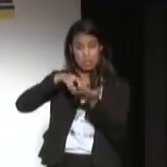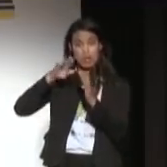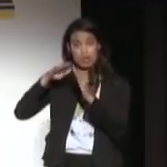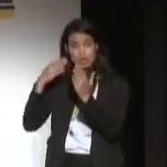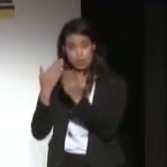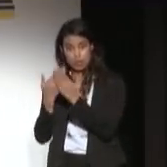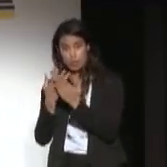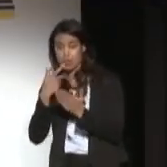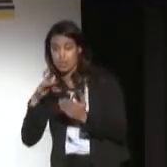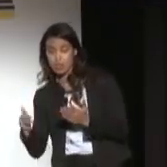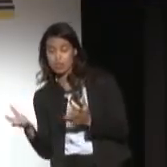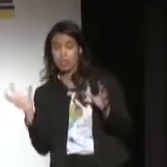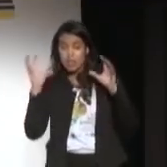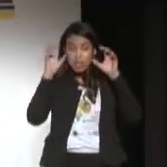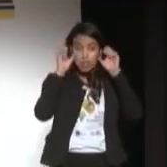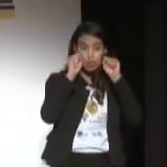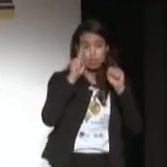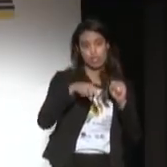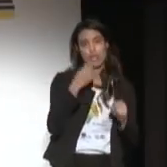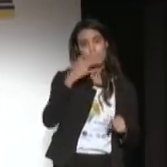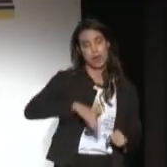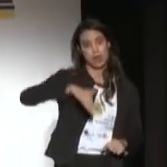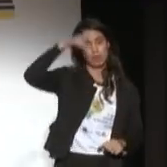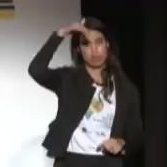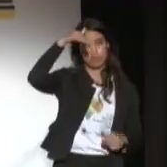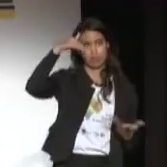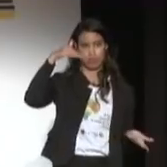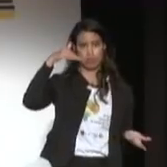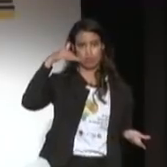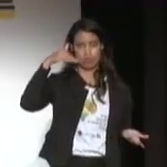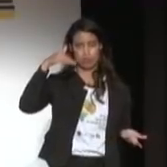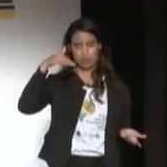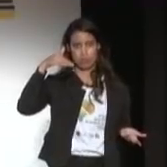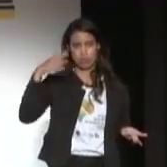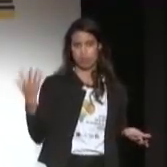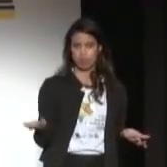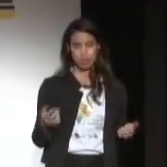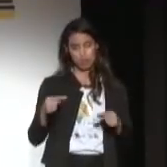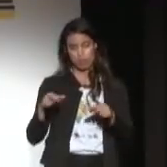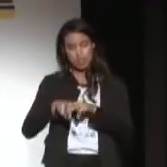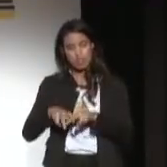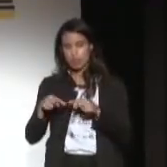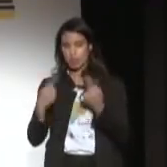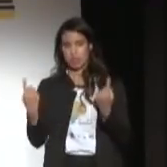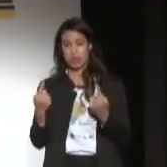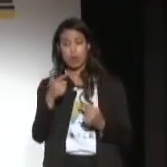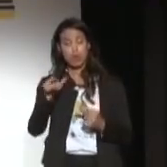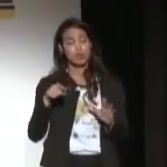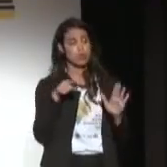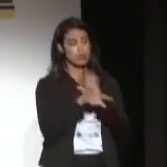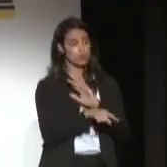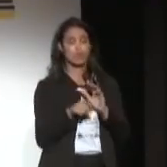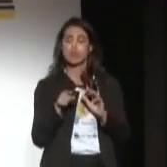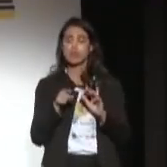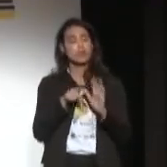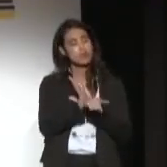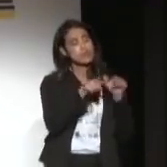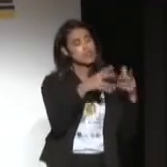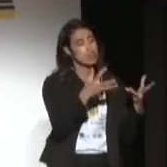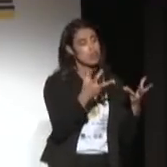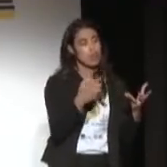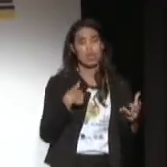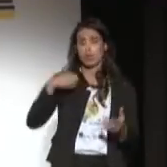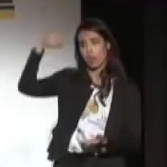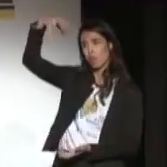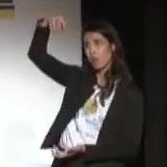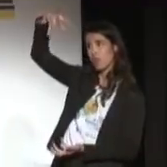adultos. Para o outro, eu perguntei o que ele queria. Ele disse que queria uma lâmpada, porque a lâmpada que tem na sala dele é no